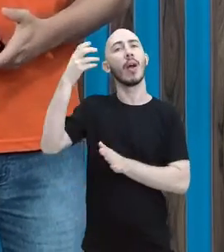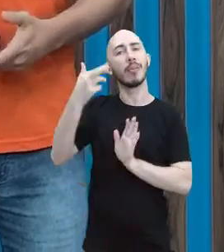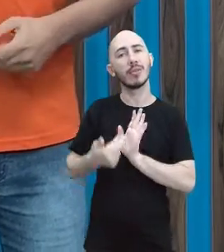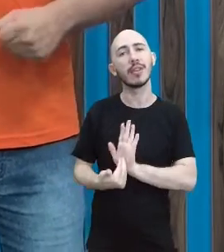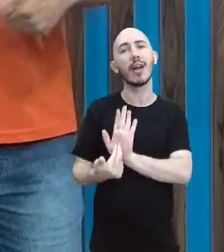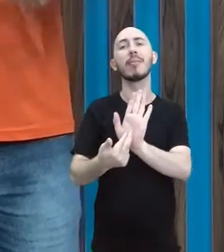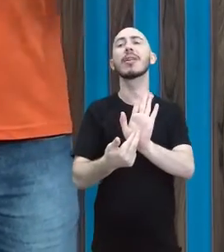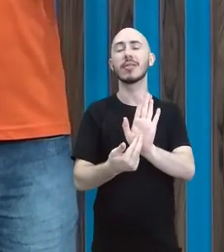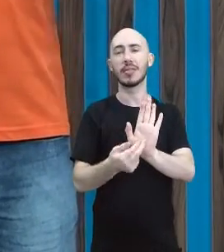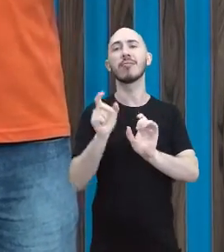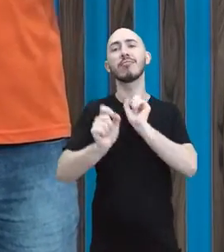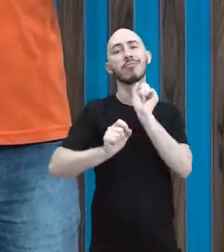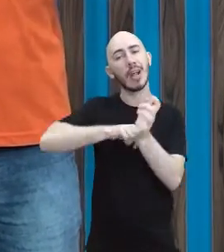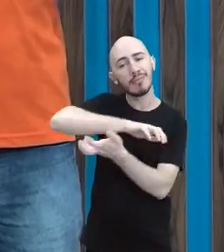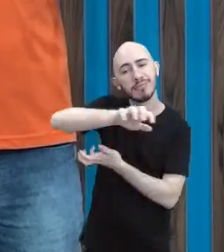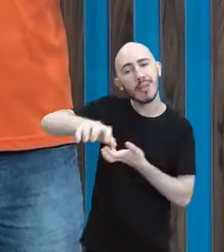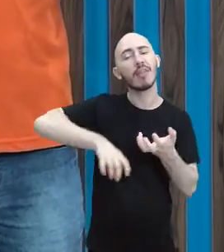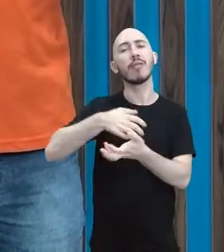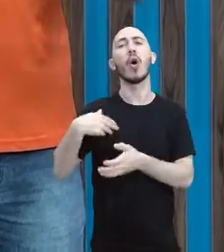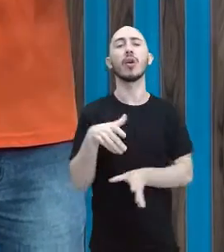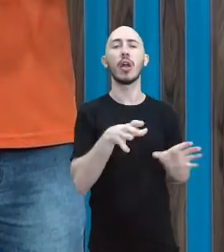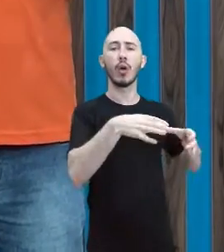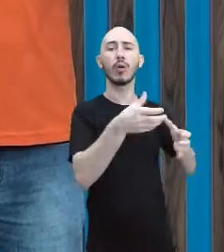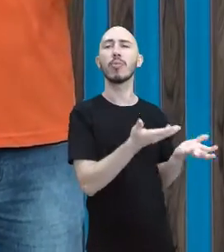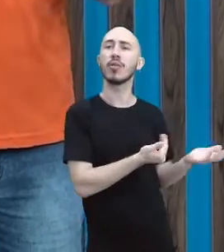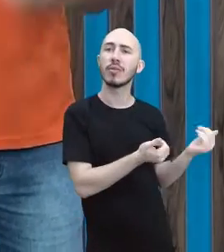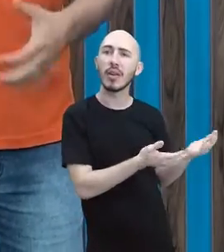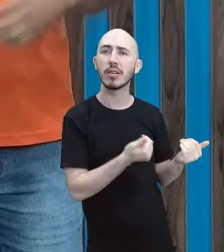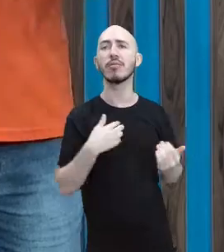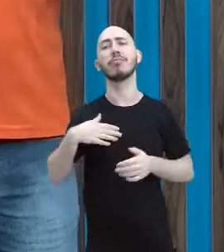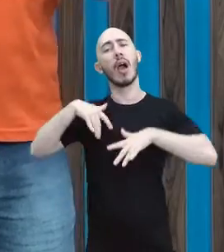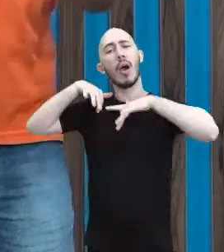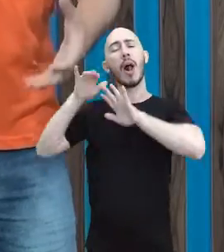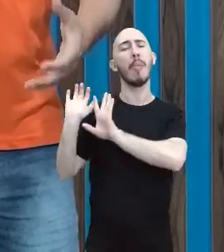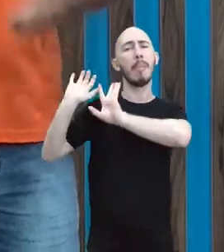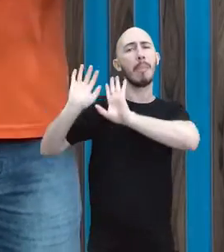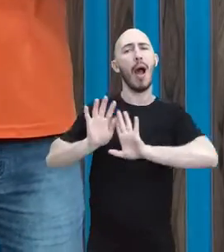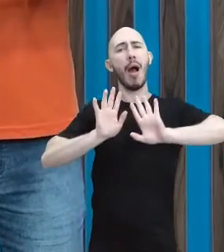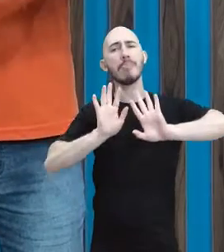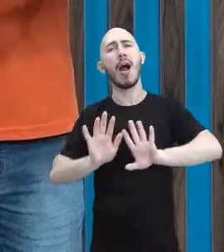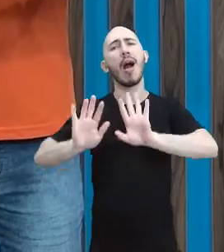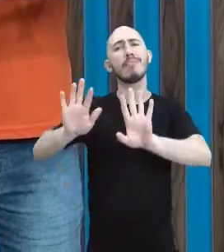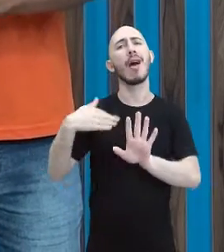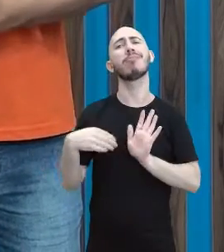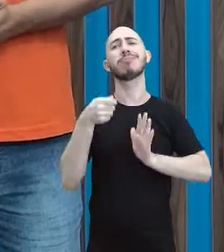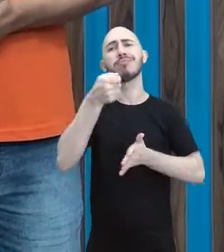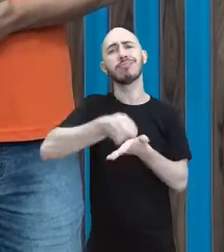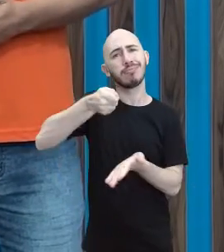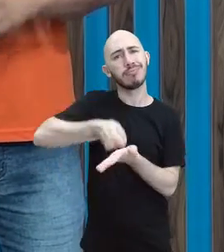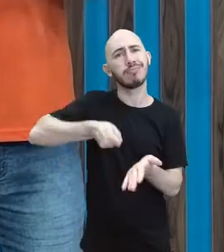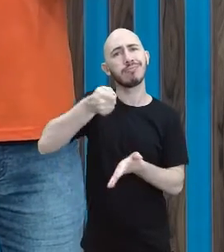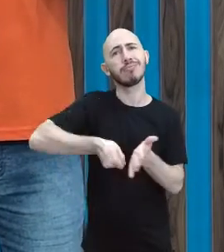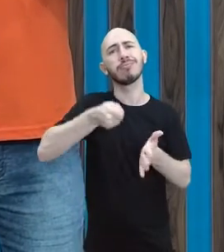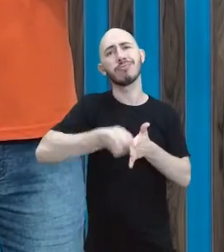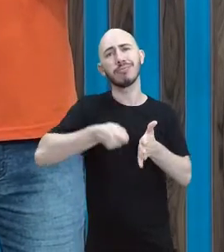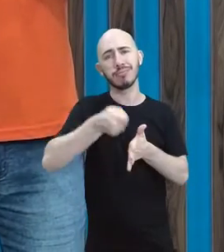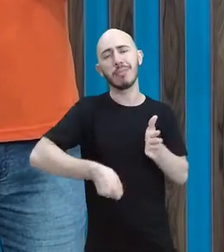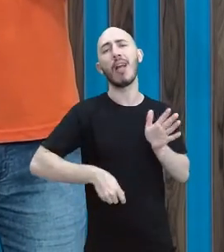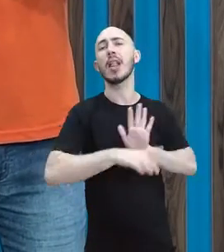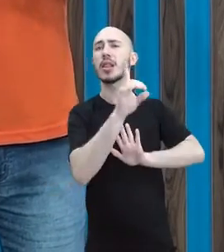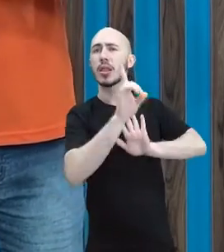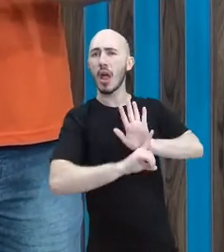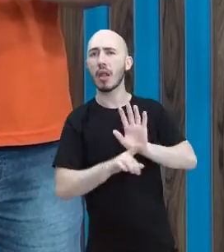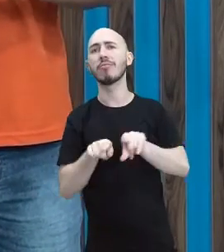revolta, né? Essa juventude que quer, de fato, ir com liberdade, com direitos e que a ditadura militar